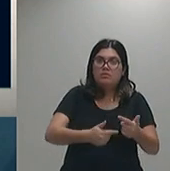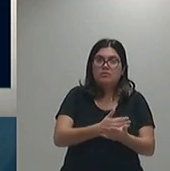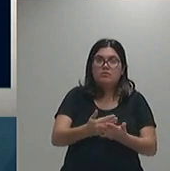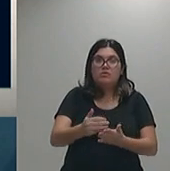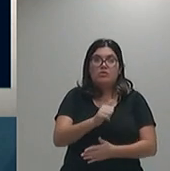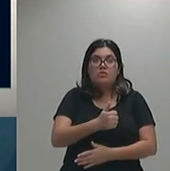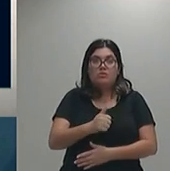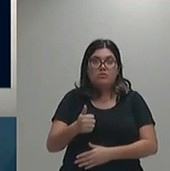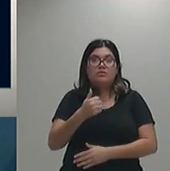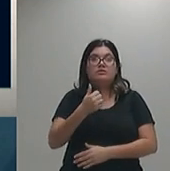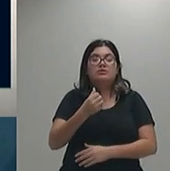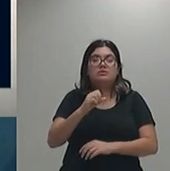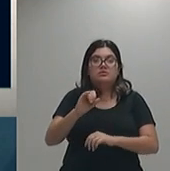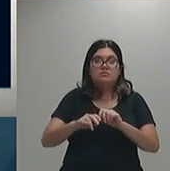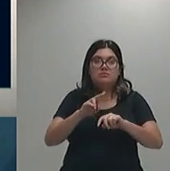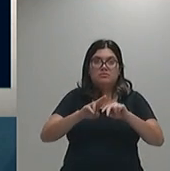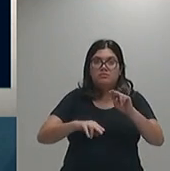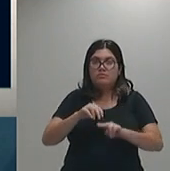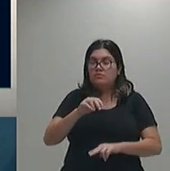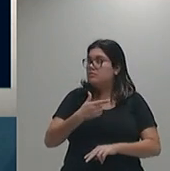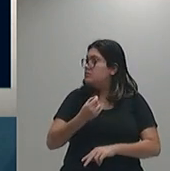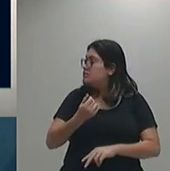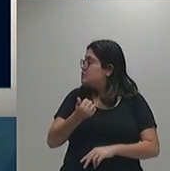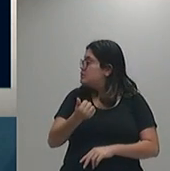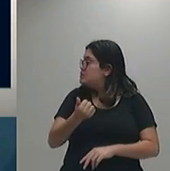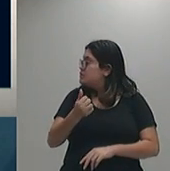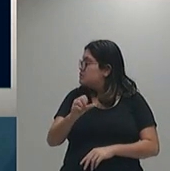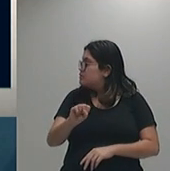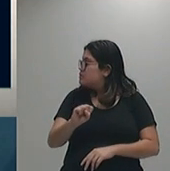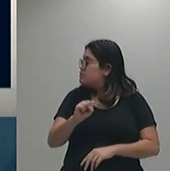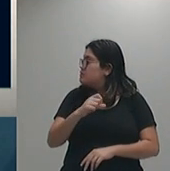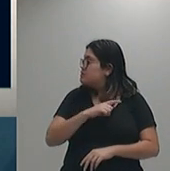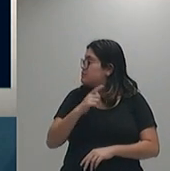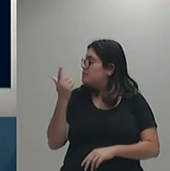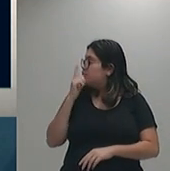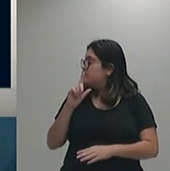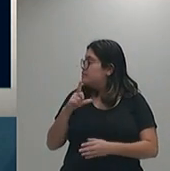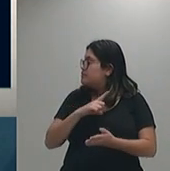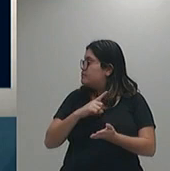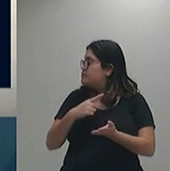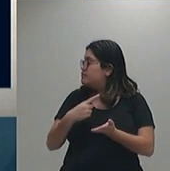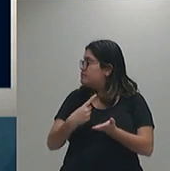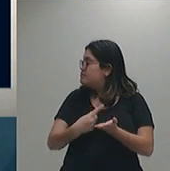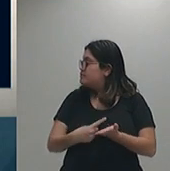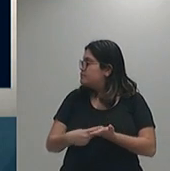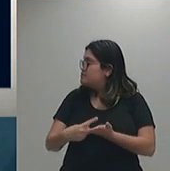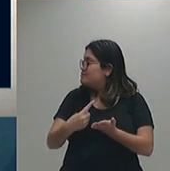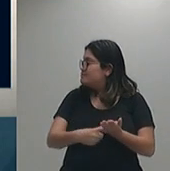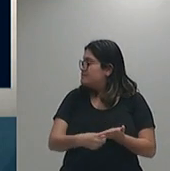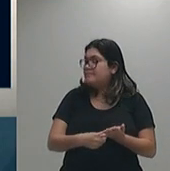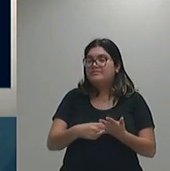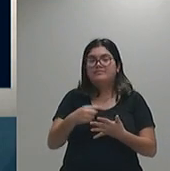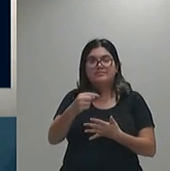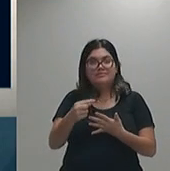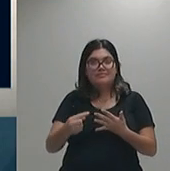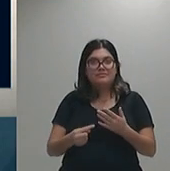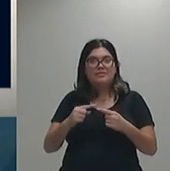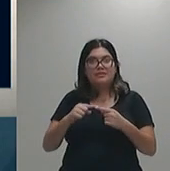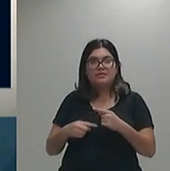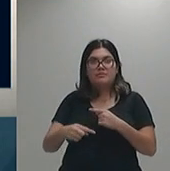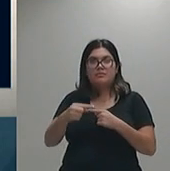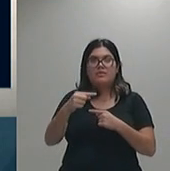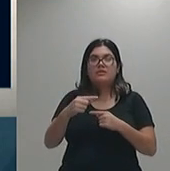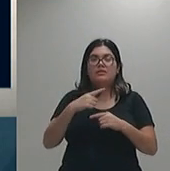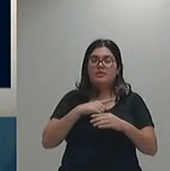2018 parece o fundo iniciou as suas atividades em 1126 2018 depois da convocação da Assembleia